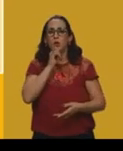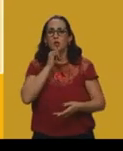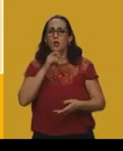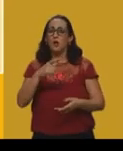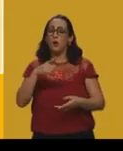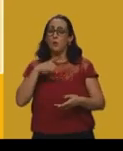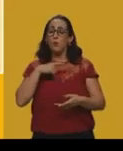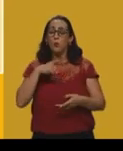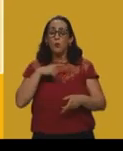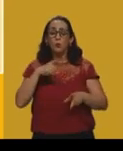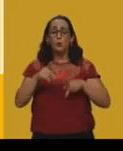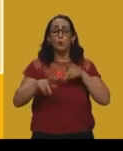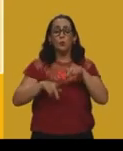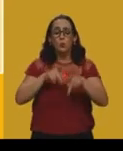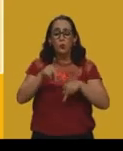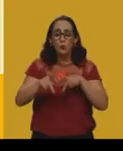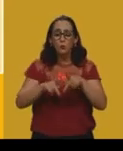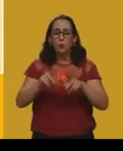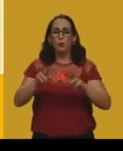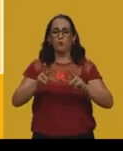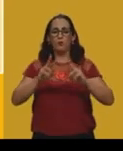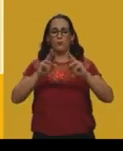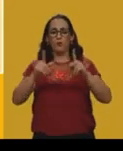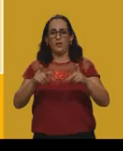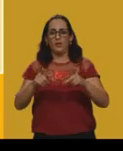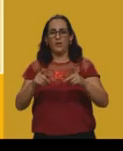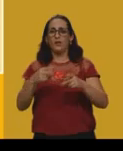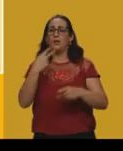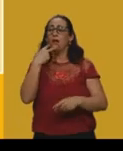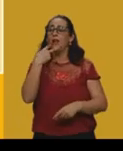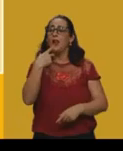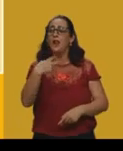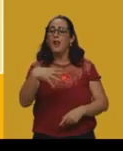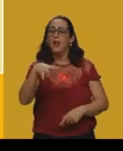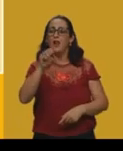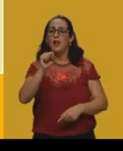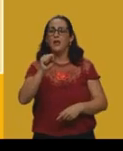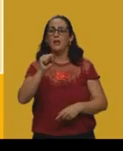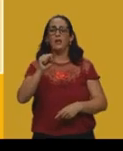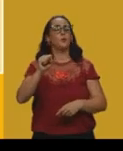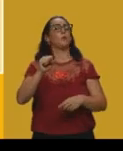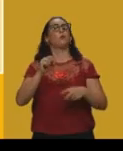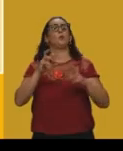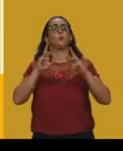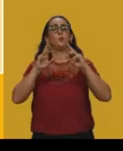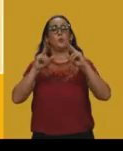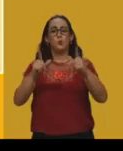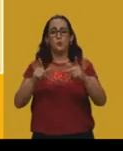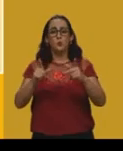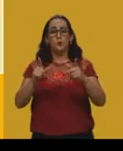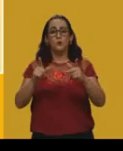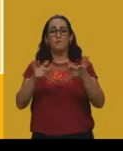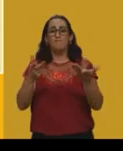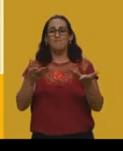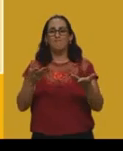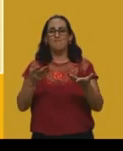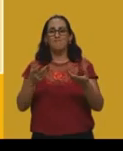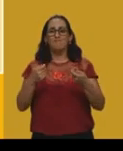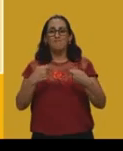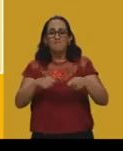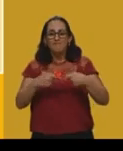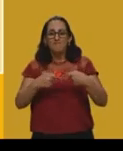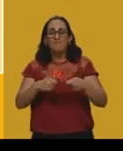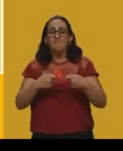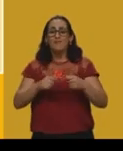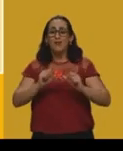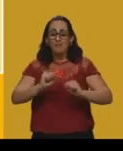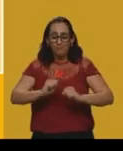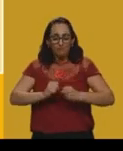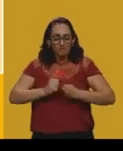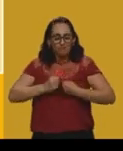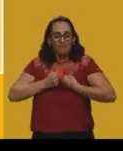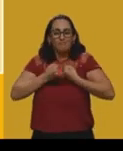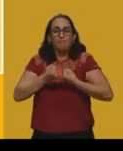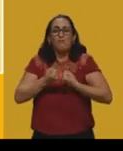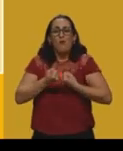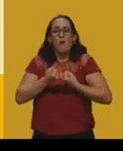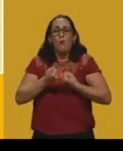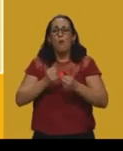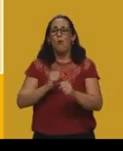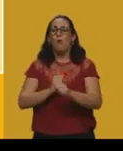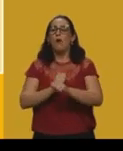povos diferentes, dialetos, né, línguas diferentes, fazia com que reforçasse essa escravidão,